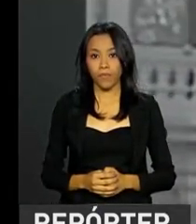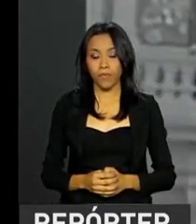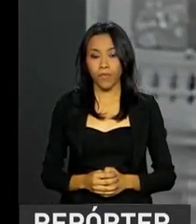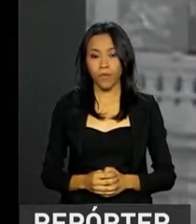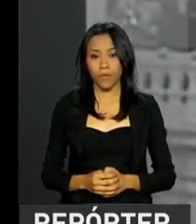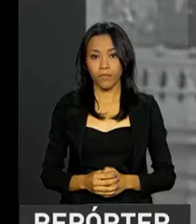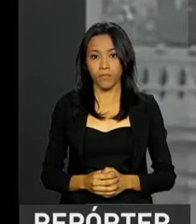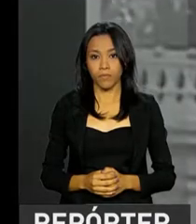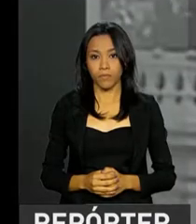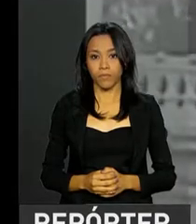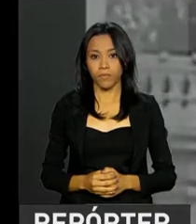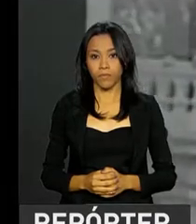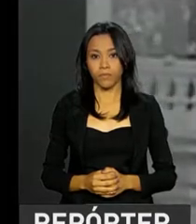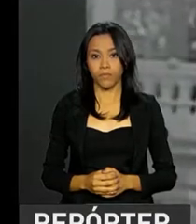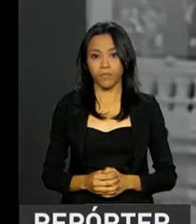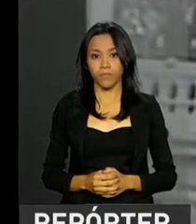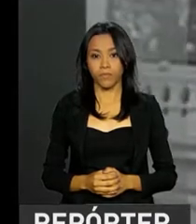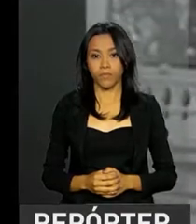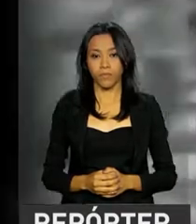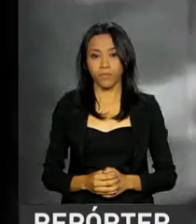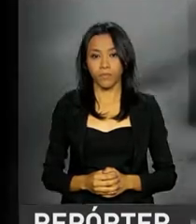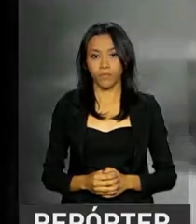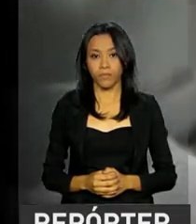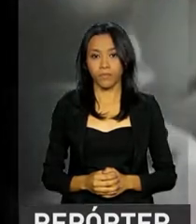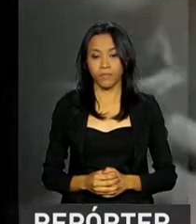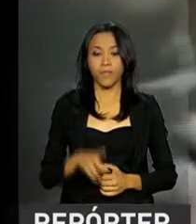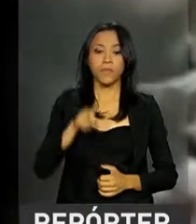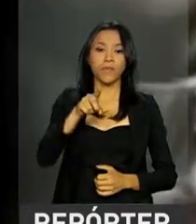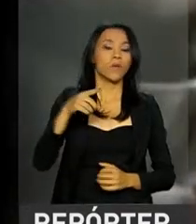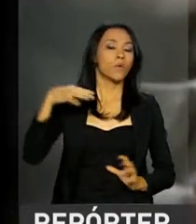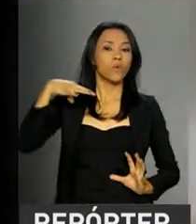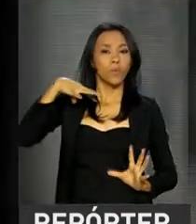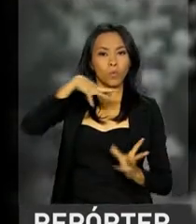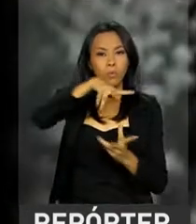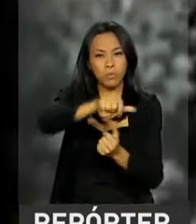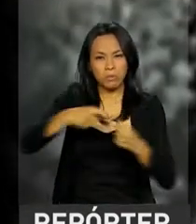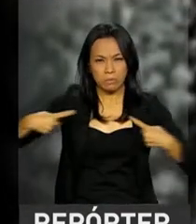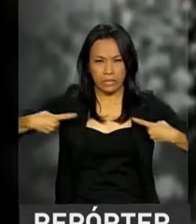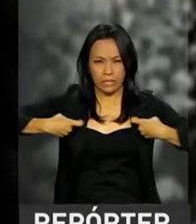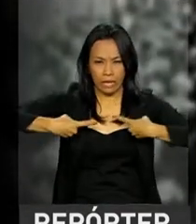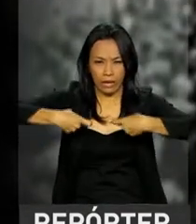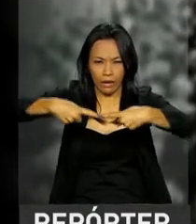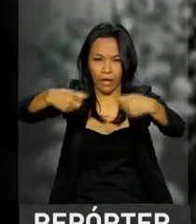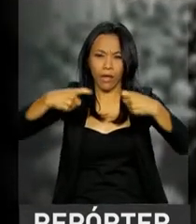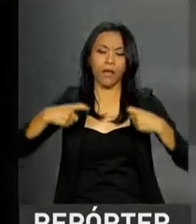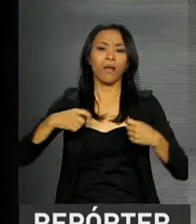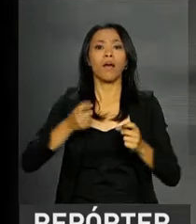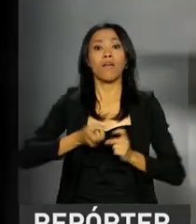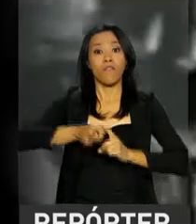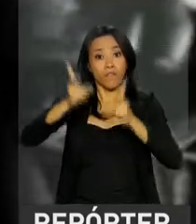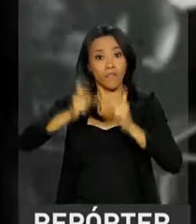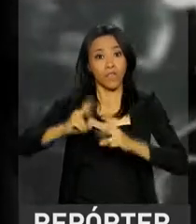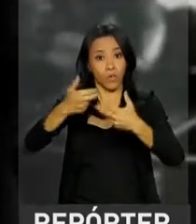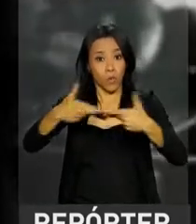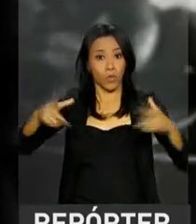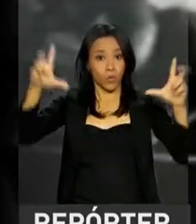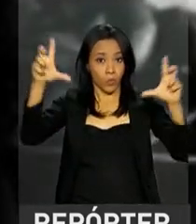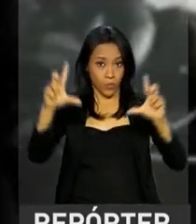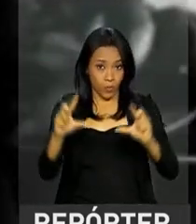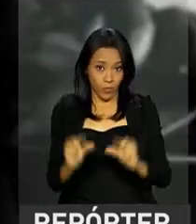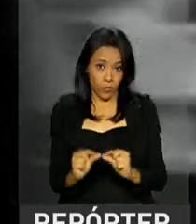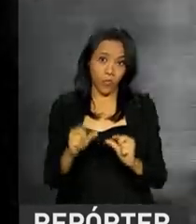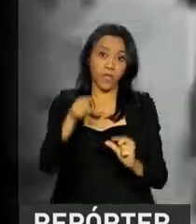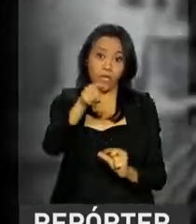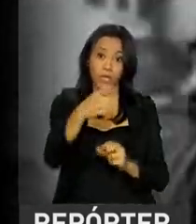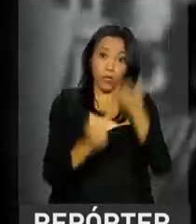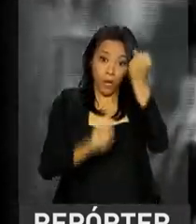Hora do Brasil neste dia 7 de setembro. Com o mundo em conflito, as importações reduziram, favorecendo a industrialização